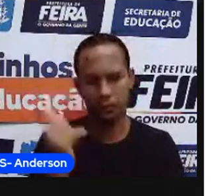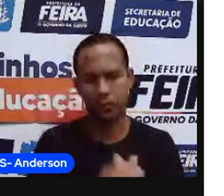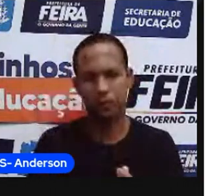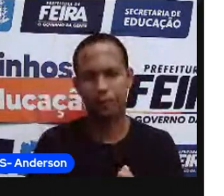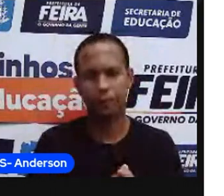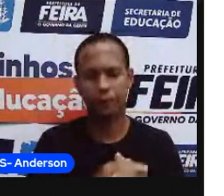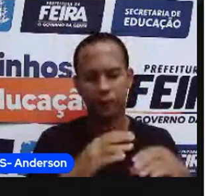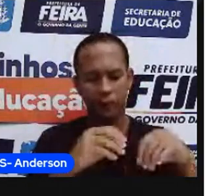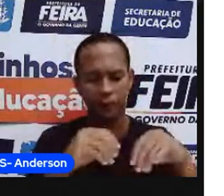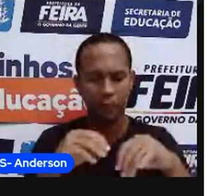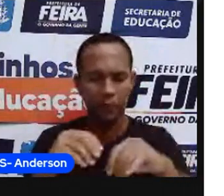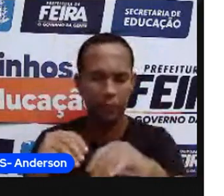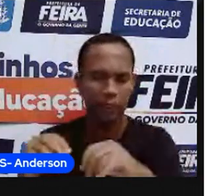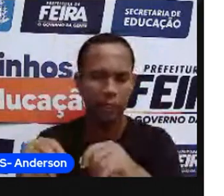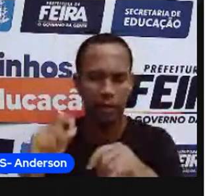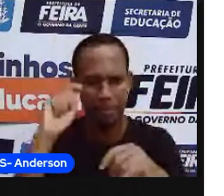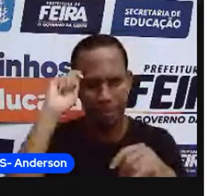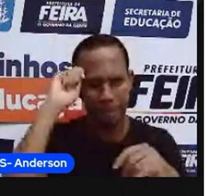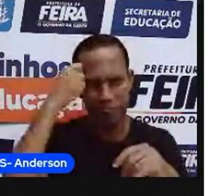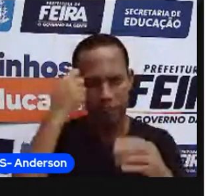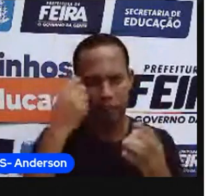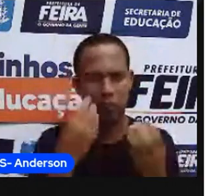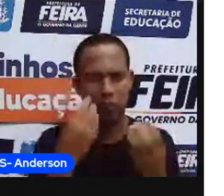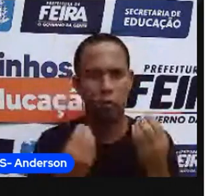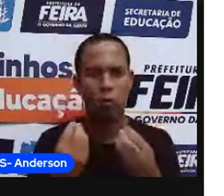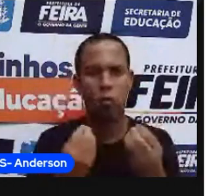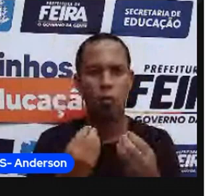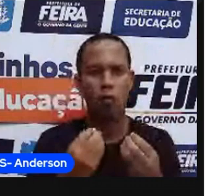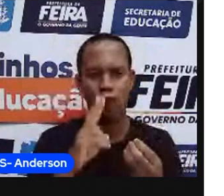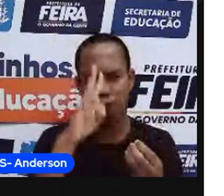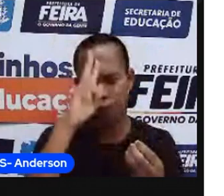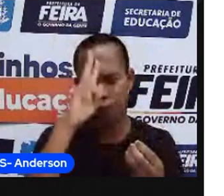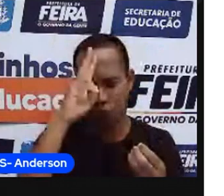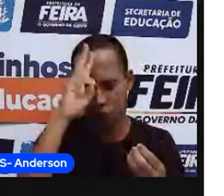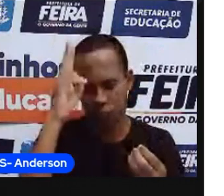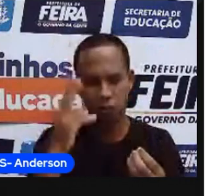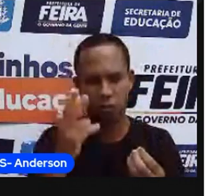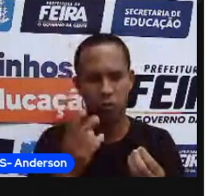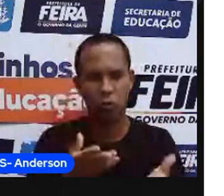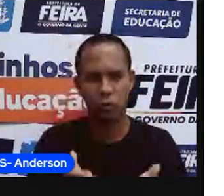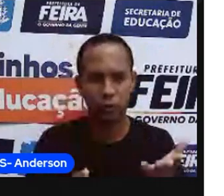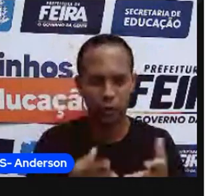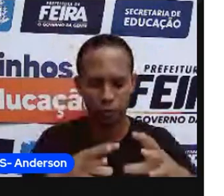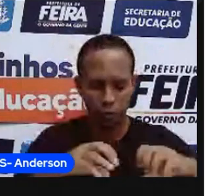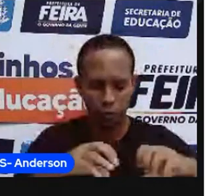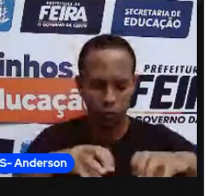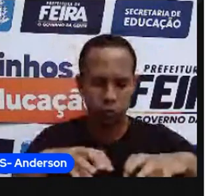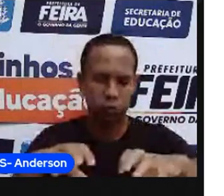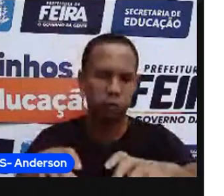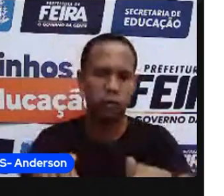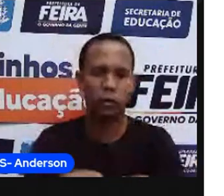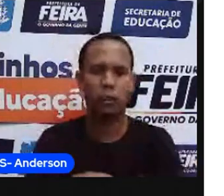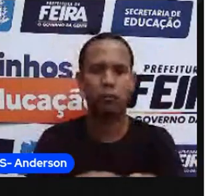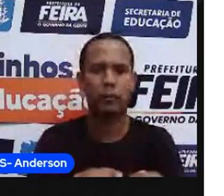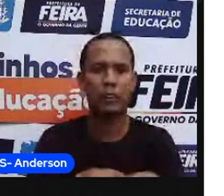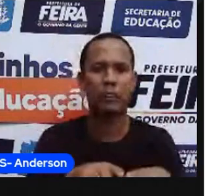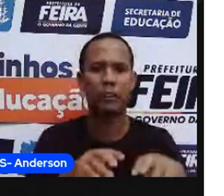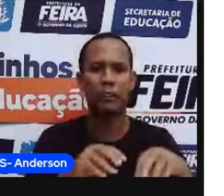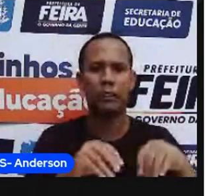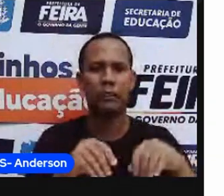Essa terra preta é uma terra rica em nutrientes, né? Por conta de compostagem, porque é uma terra